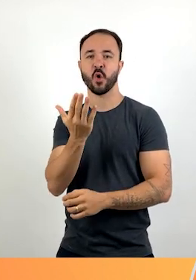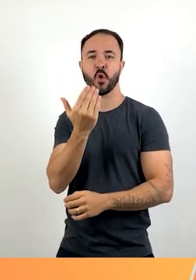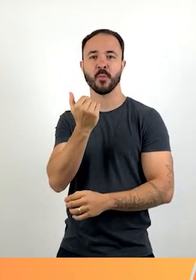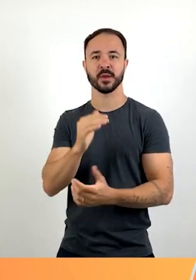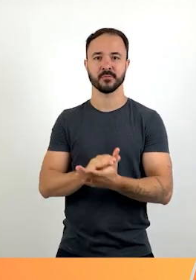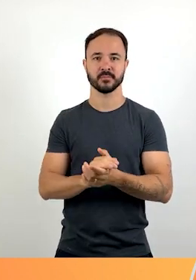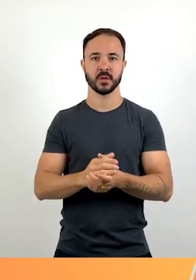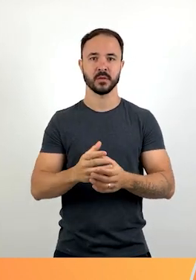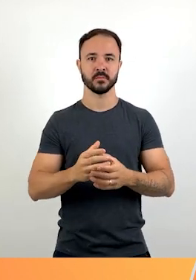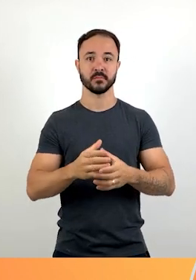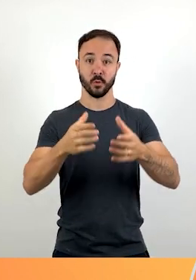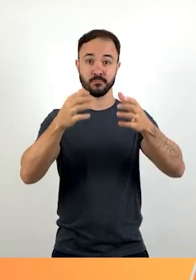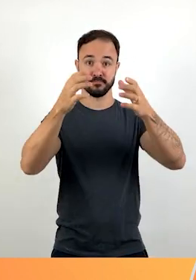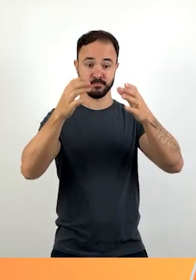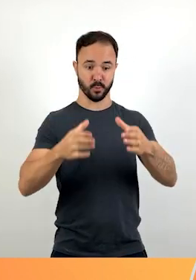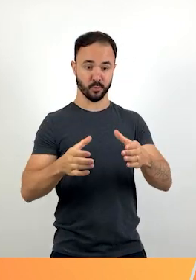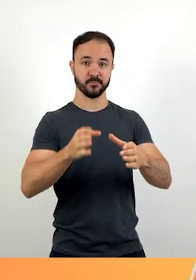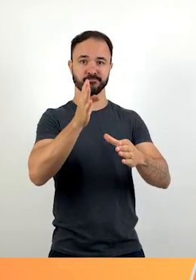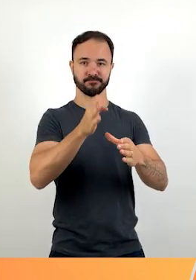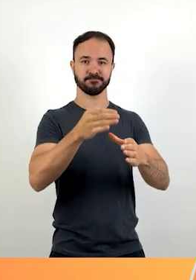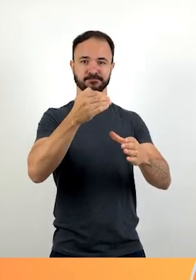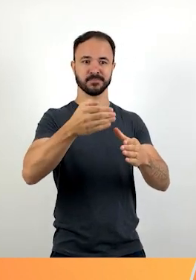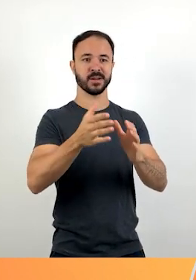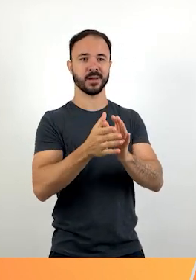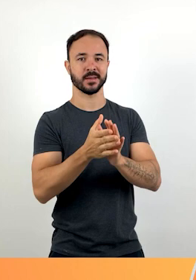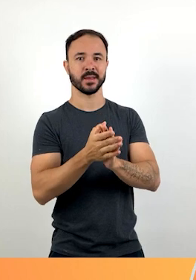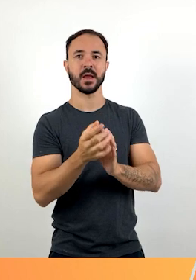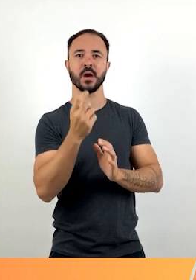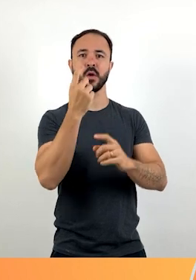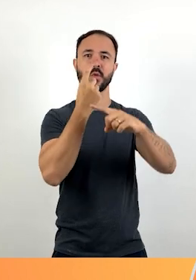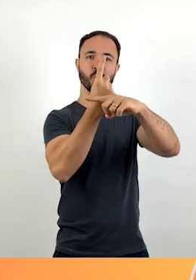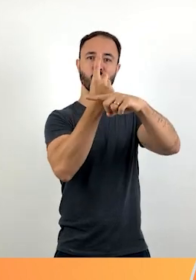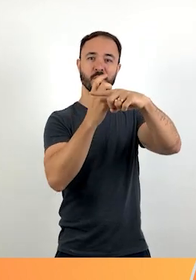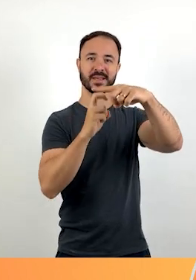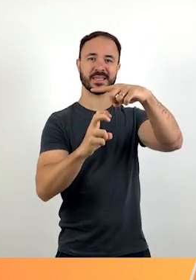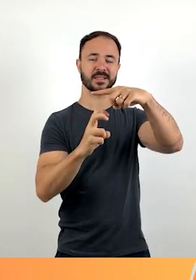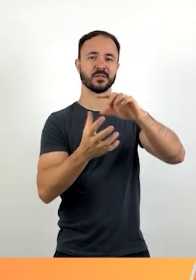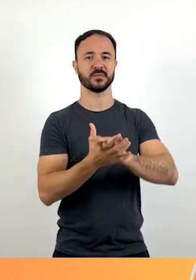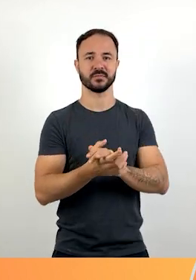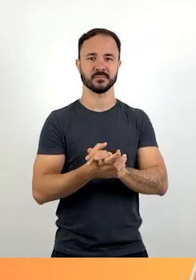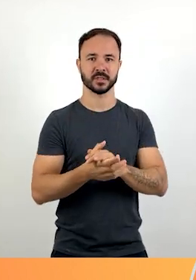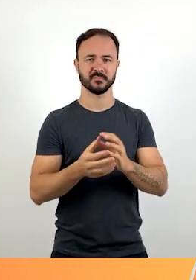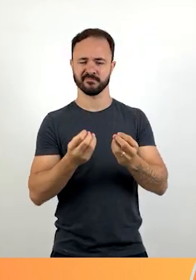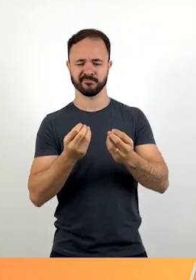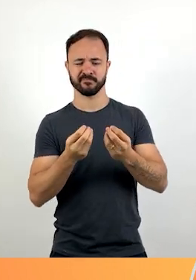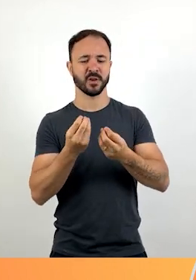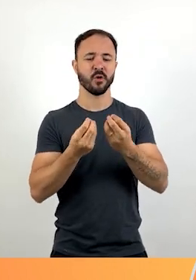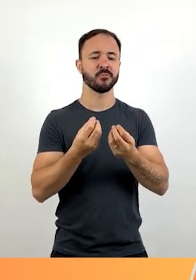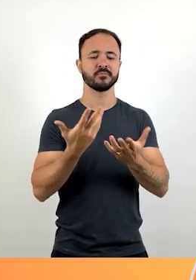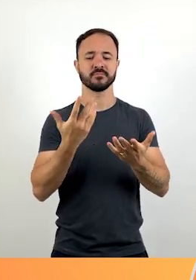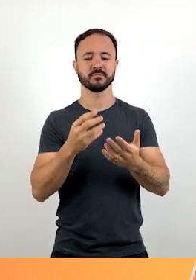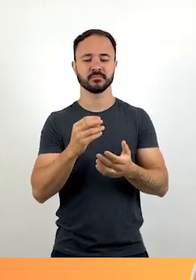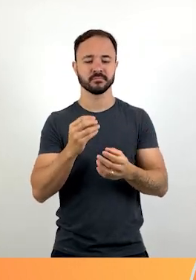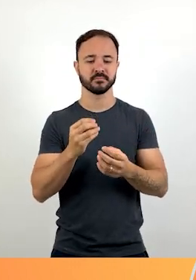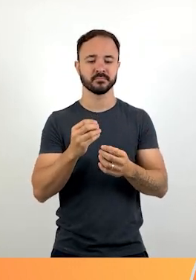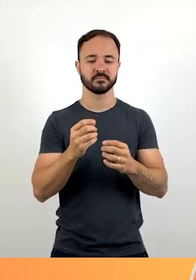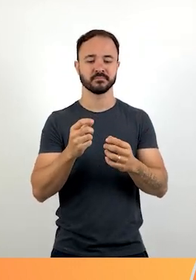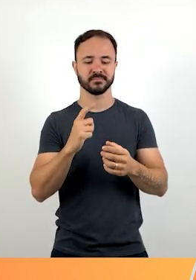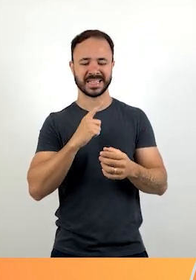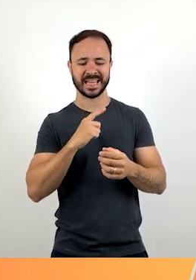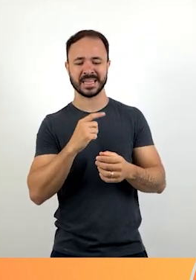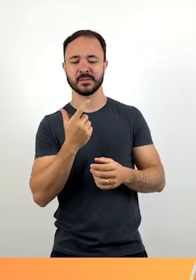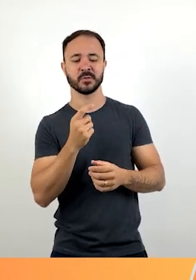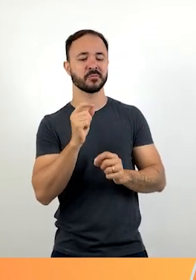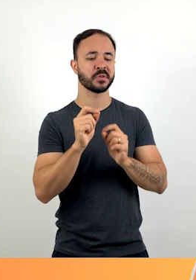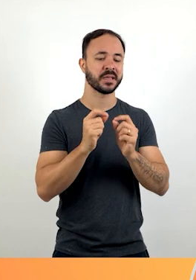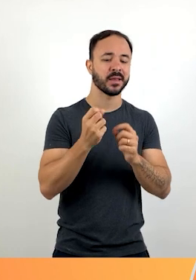a fração que restou do bolo? Nessas questões, a gente tem que entender o quê? Que se você pegar todo o